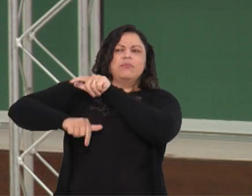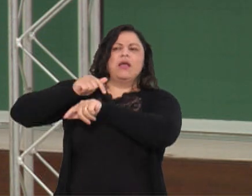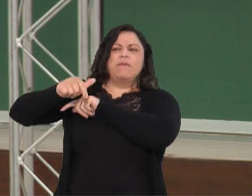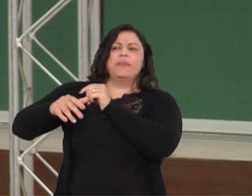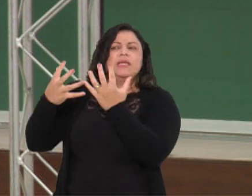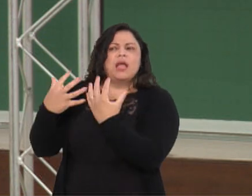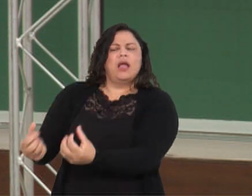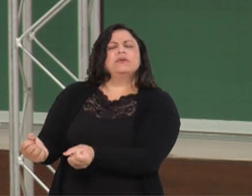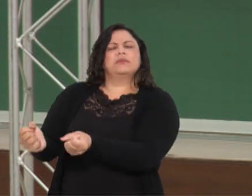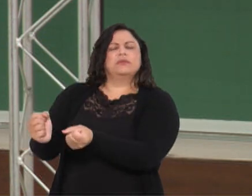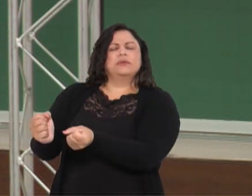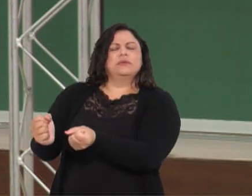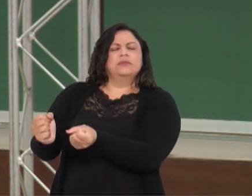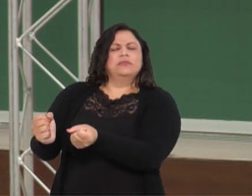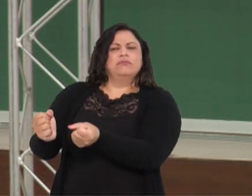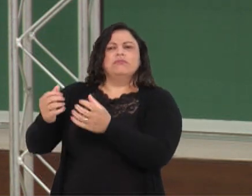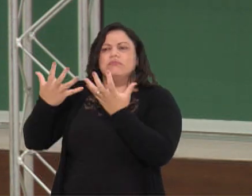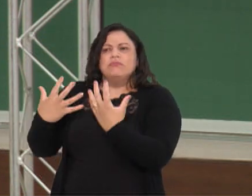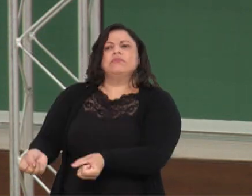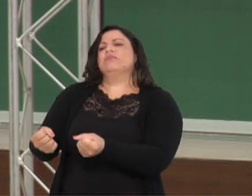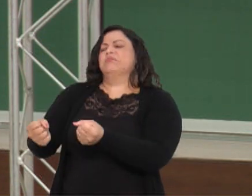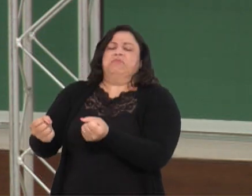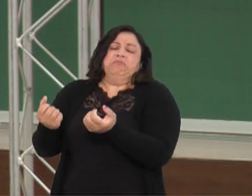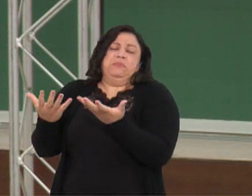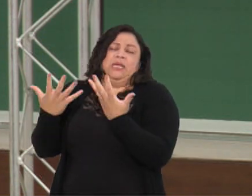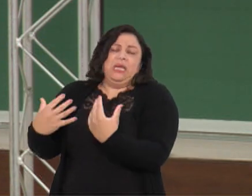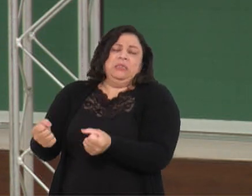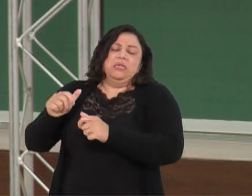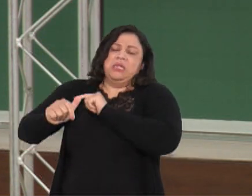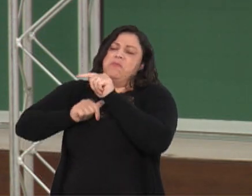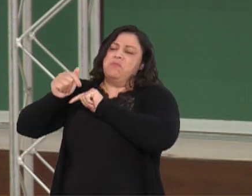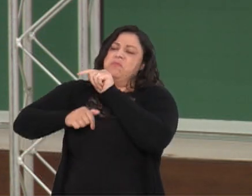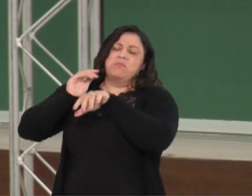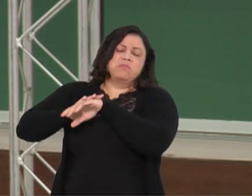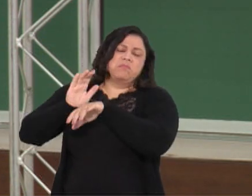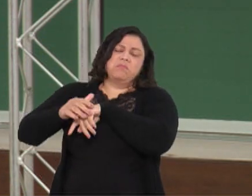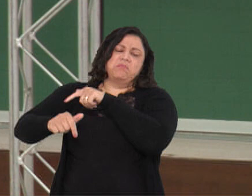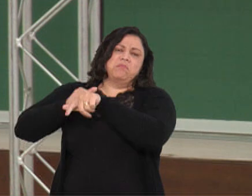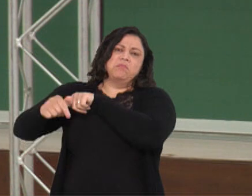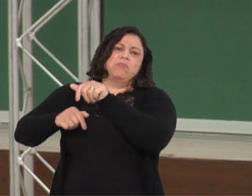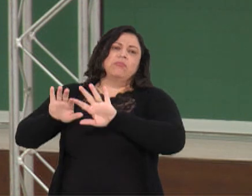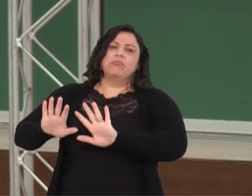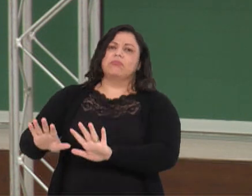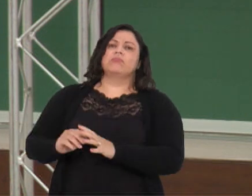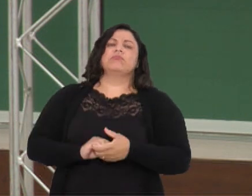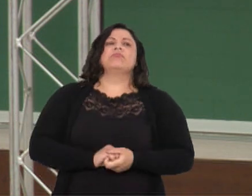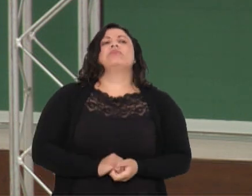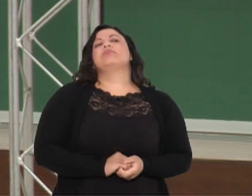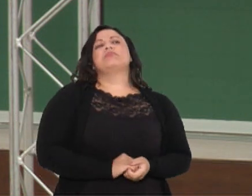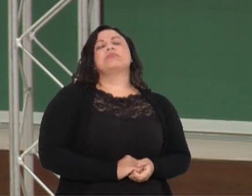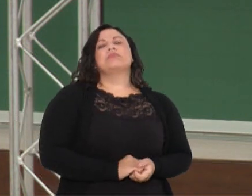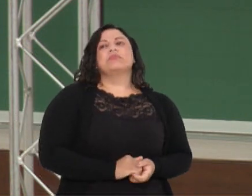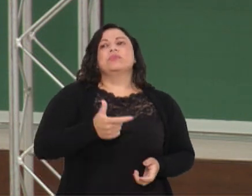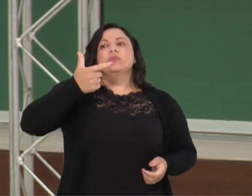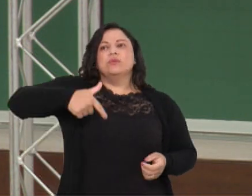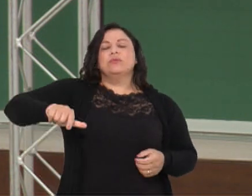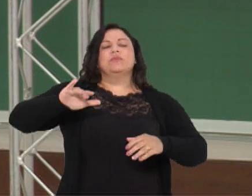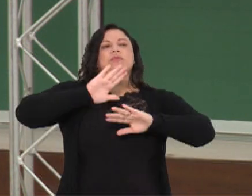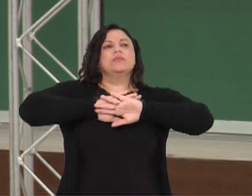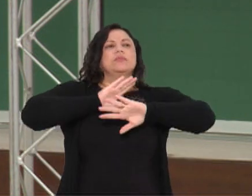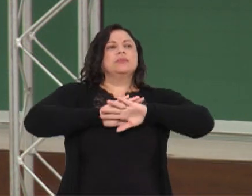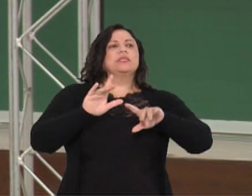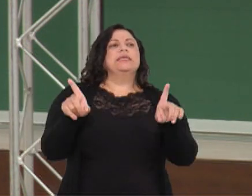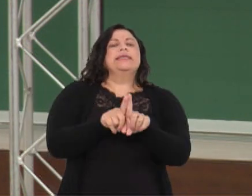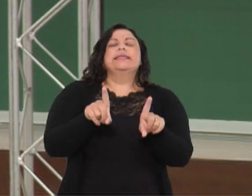a simplesmente ser o executor das coisas. Outra coisa que a ideologia coloca está